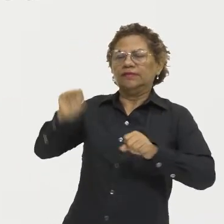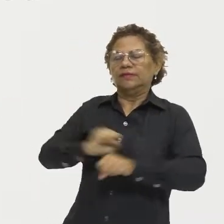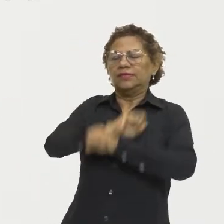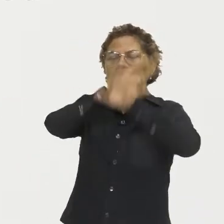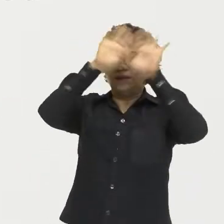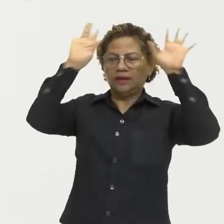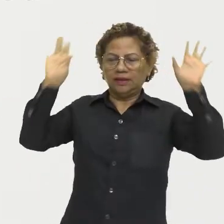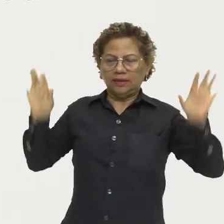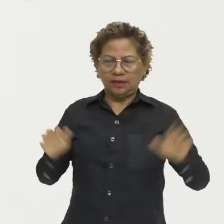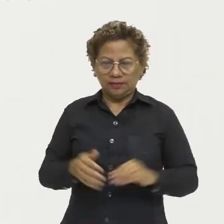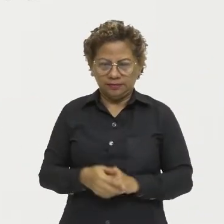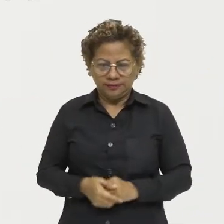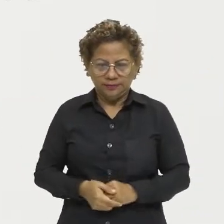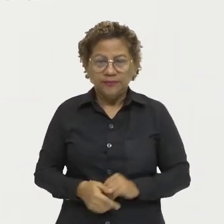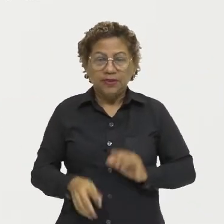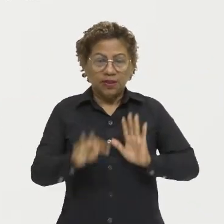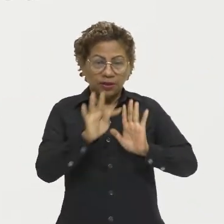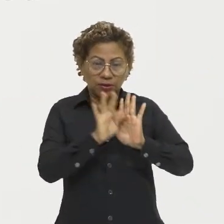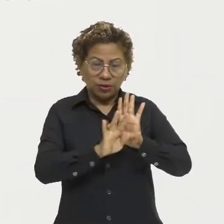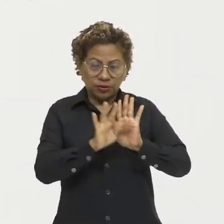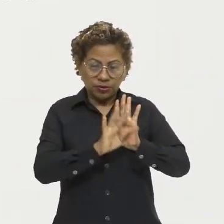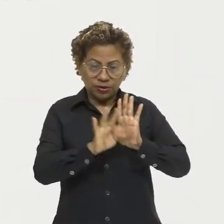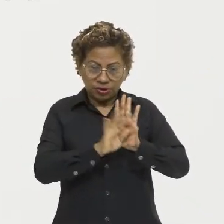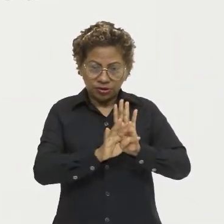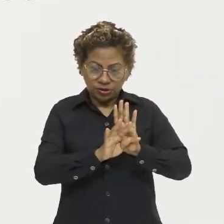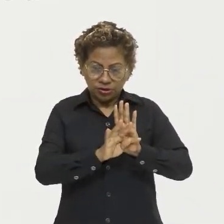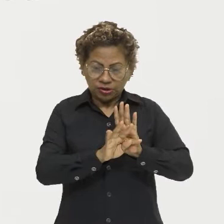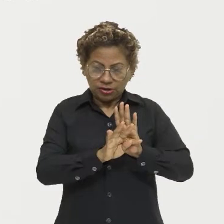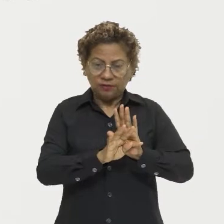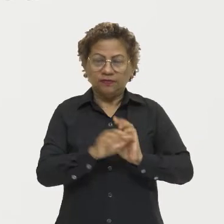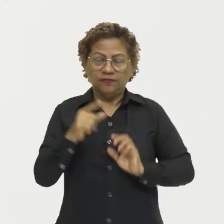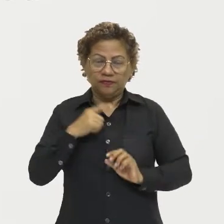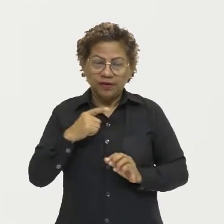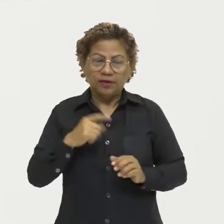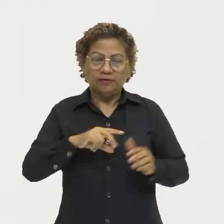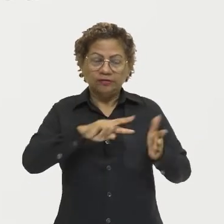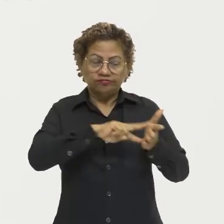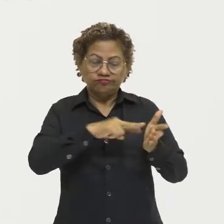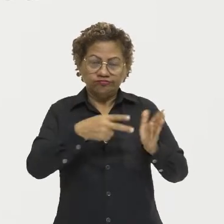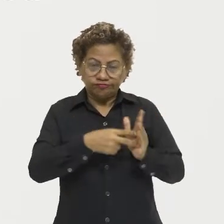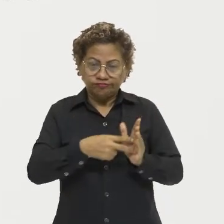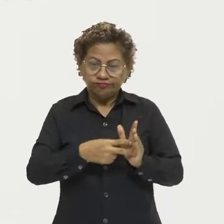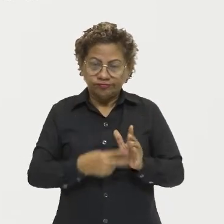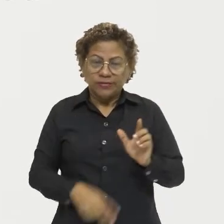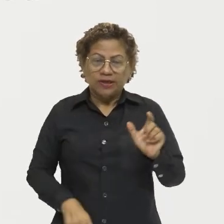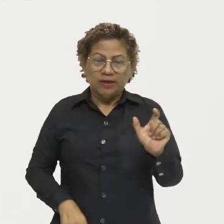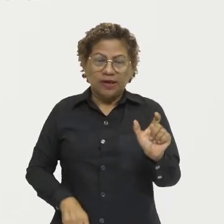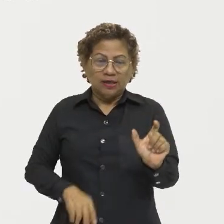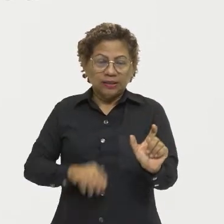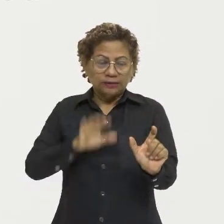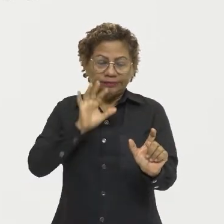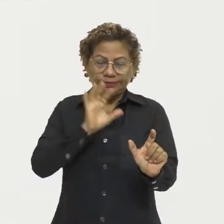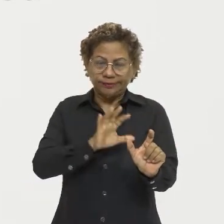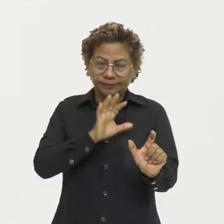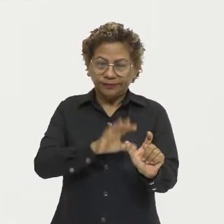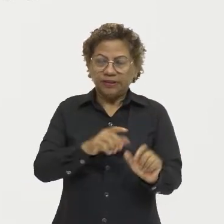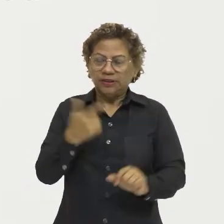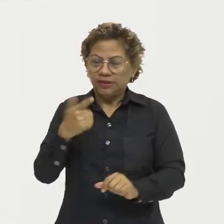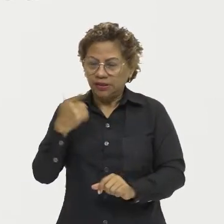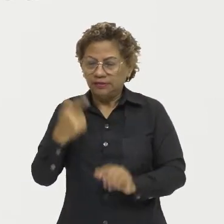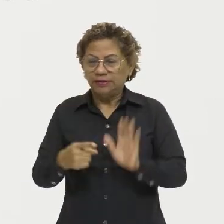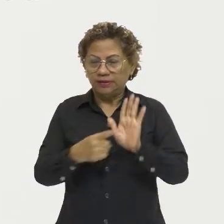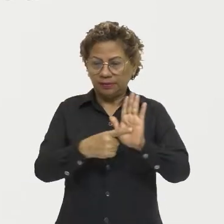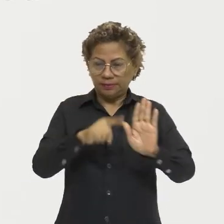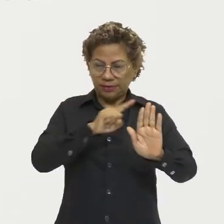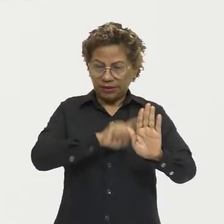claramente. E aí, os textos vão estar no sentido denotativo, ou seja, não existe uso de metáforas,